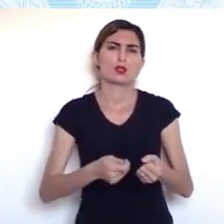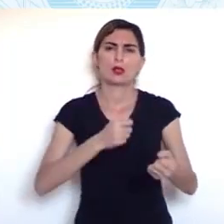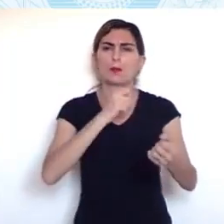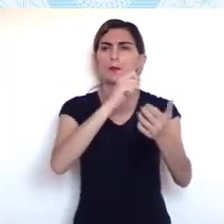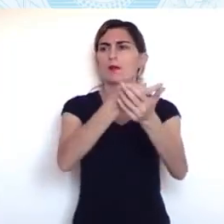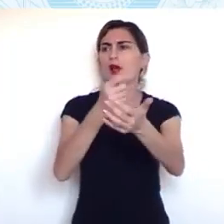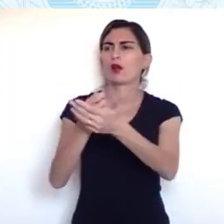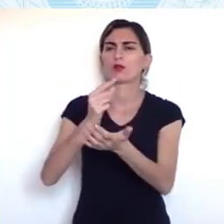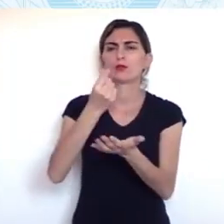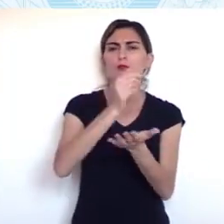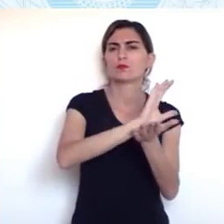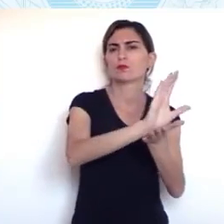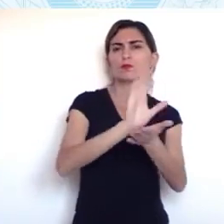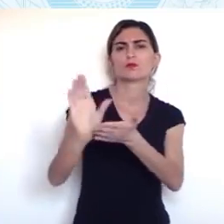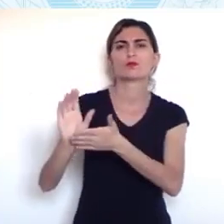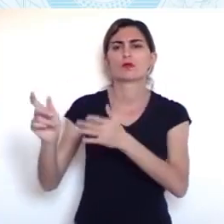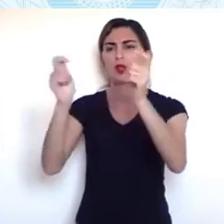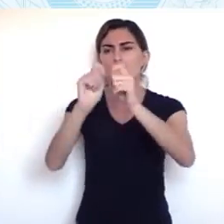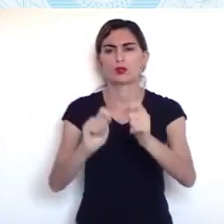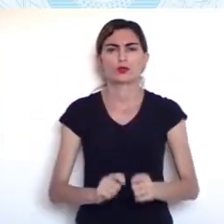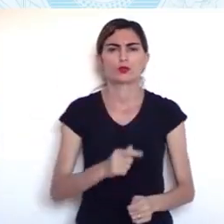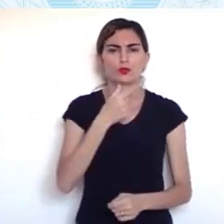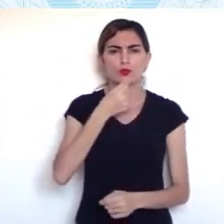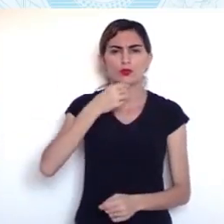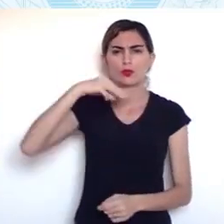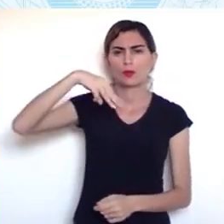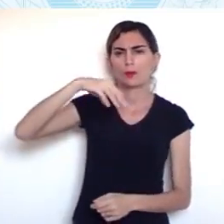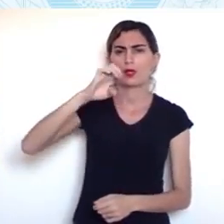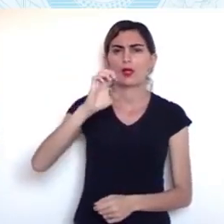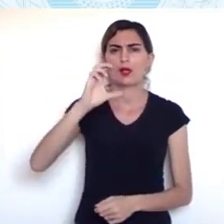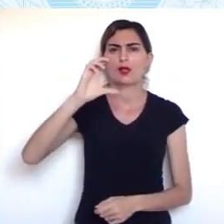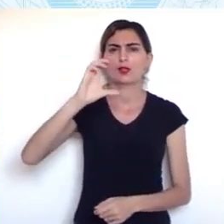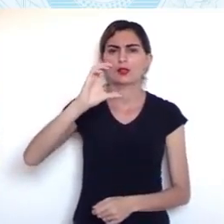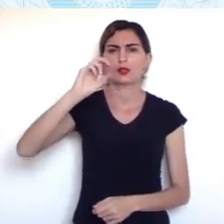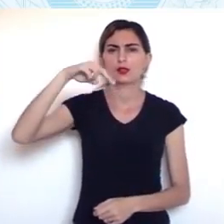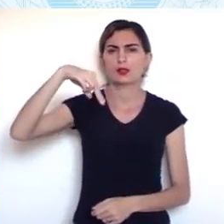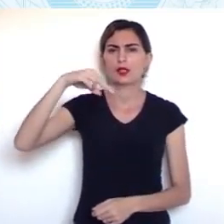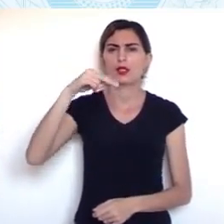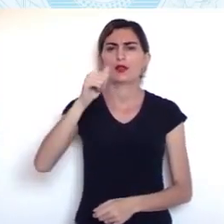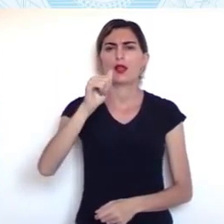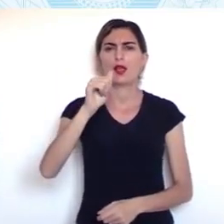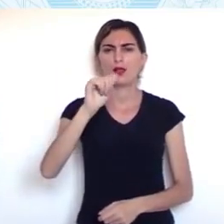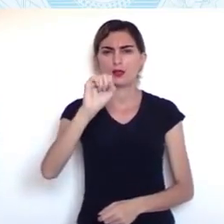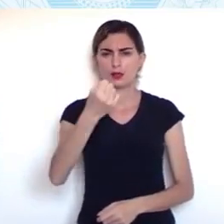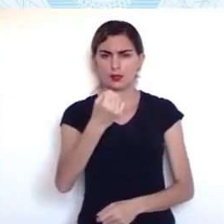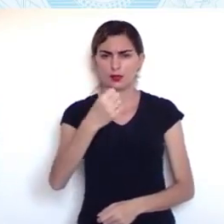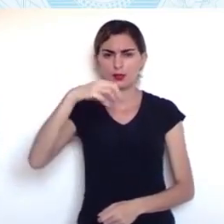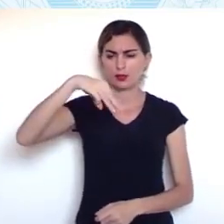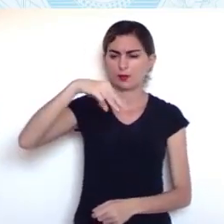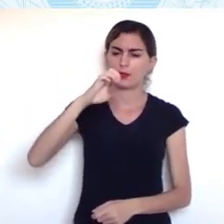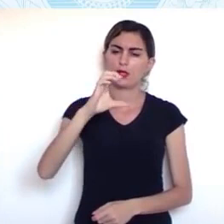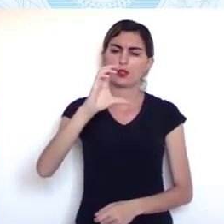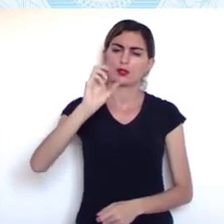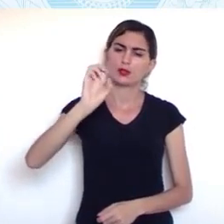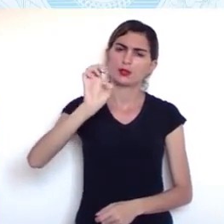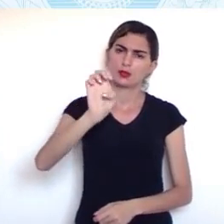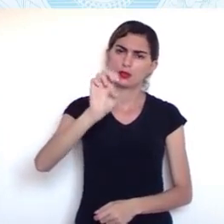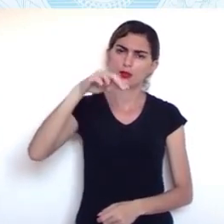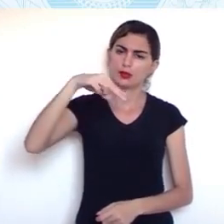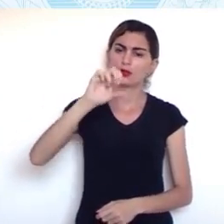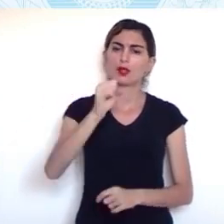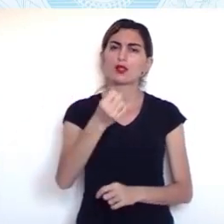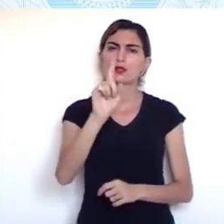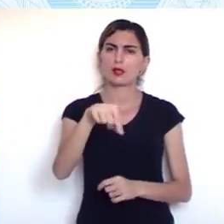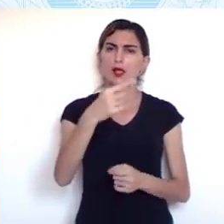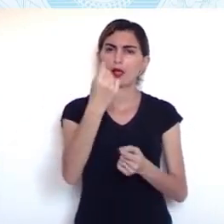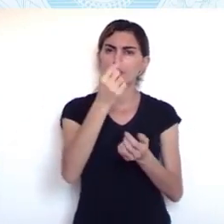esses artistas? É um caba chamado Mecenas. Que eram os mecenas? Eram os